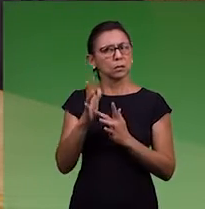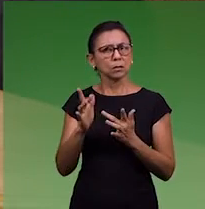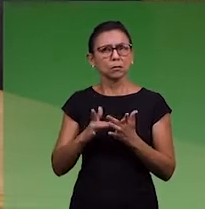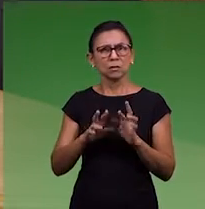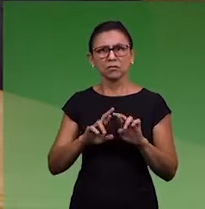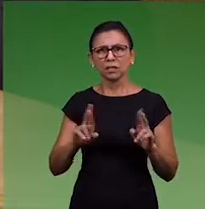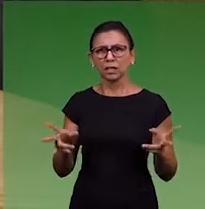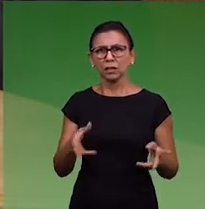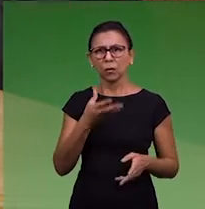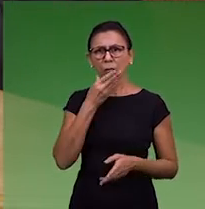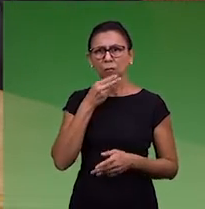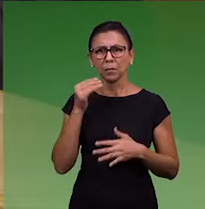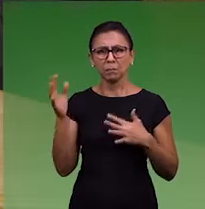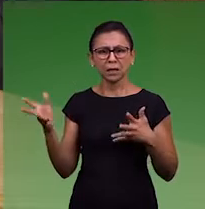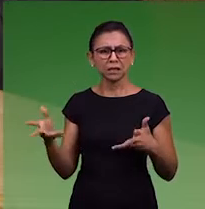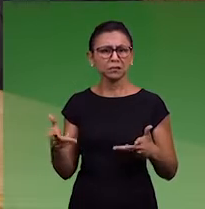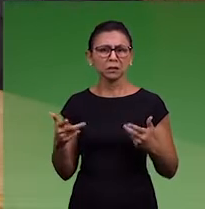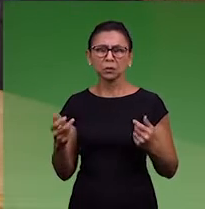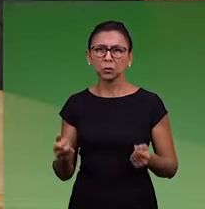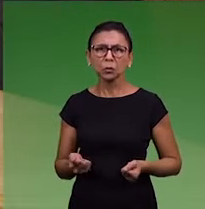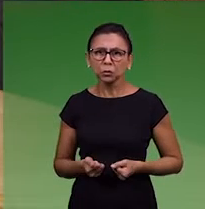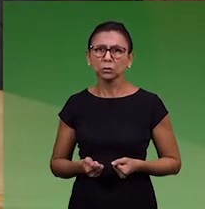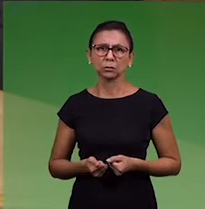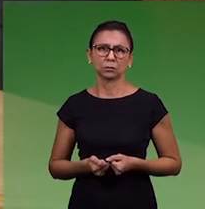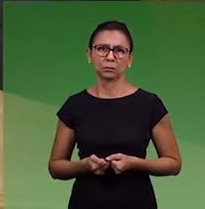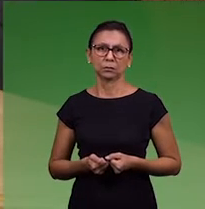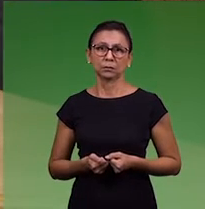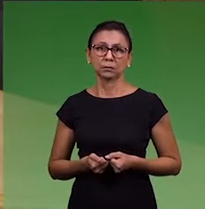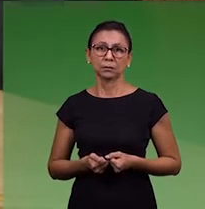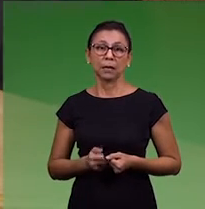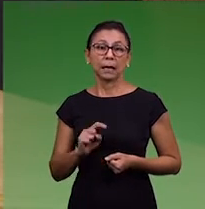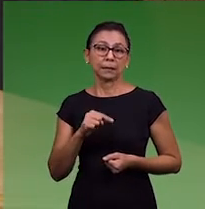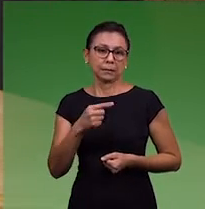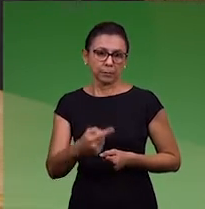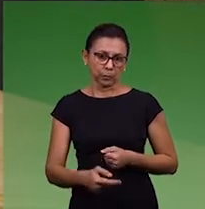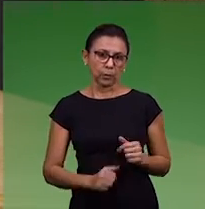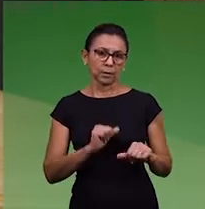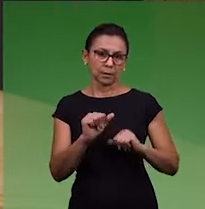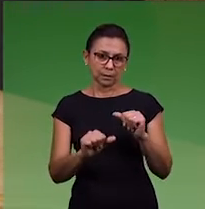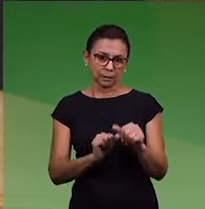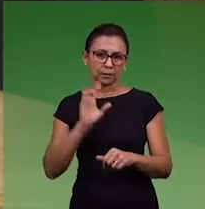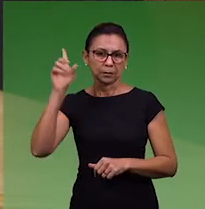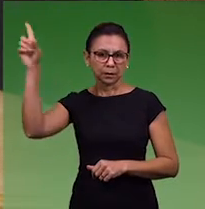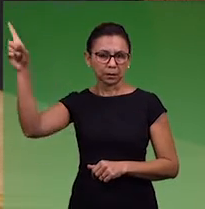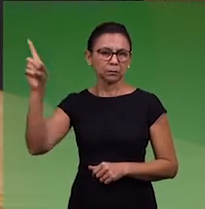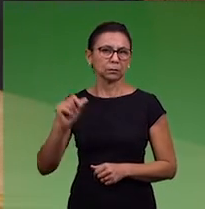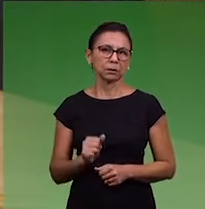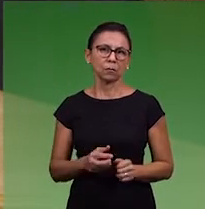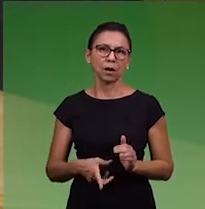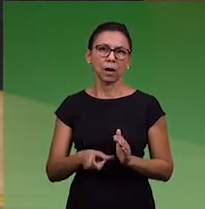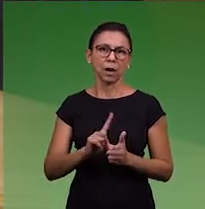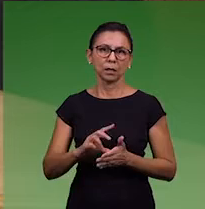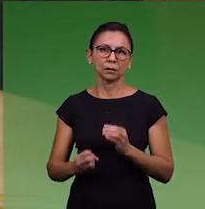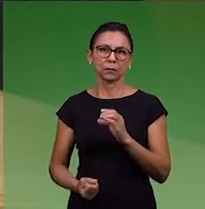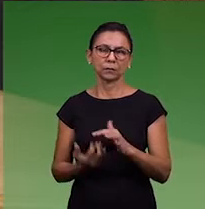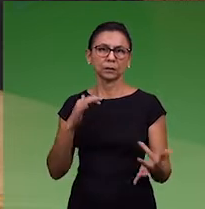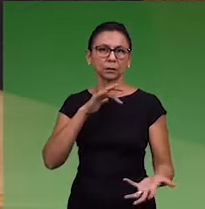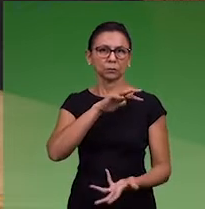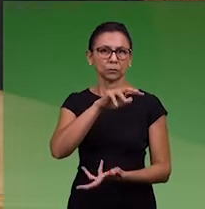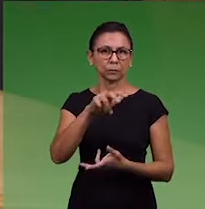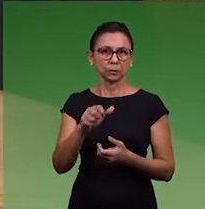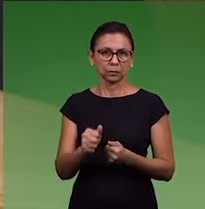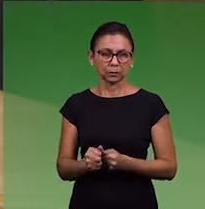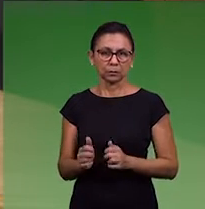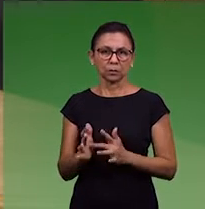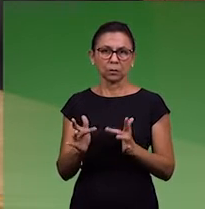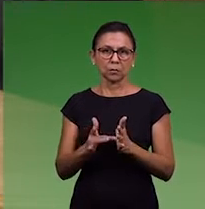homem extraordinário e ele, tão bom que era, virou Deus. Não. Jesus é um Deus eterno. Ele é o alfa, a Bíblia diz,